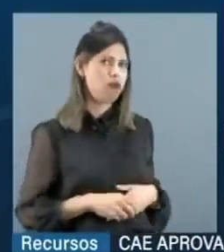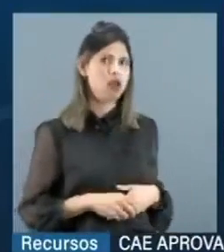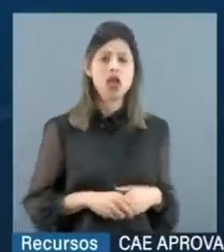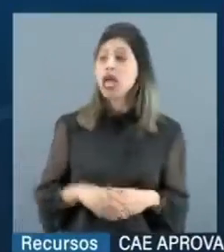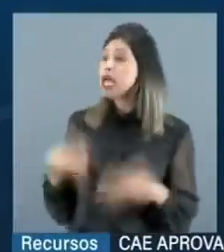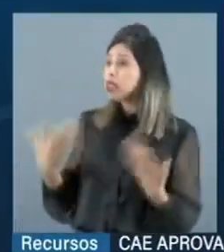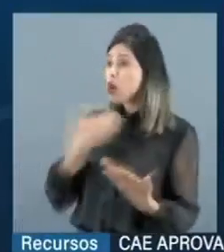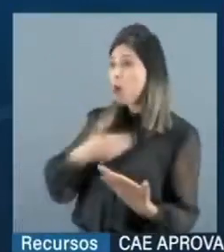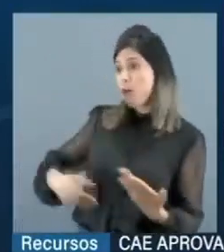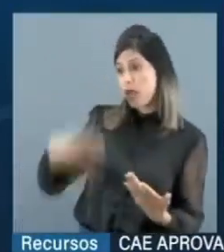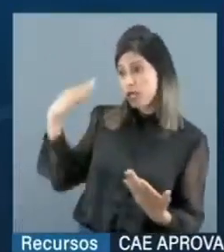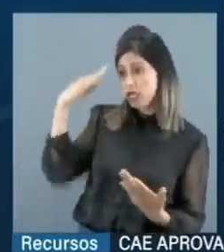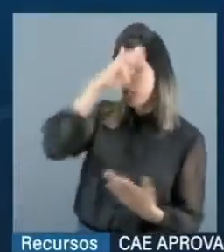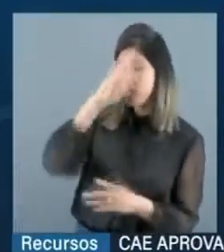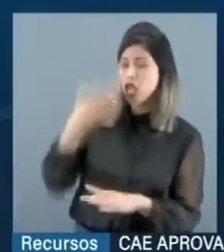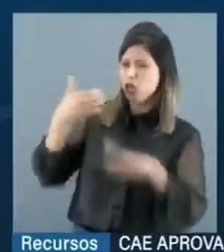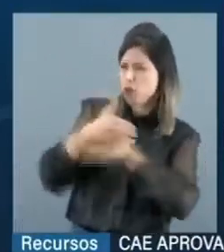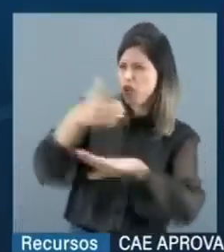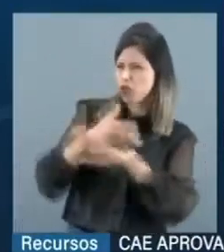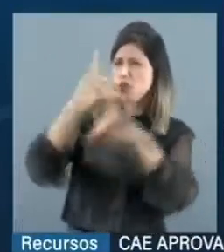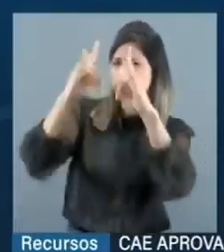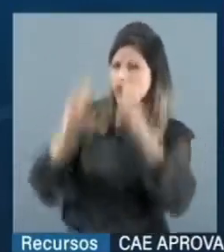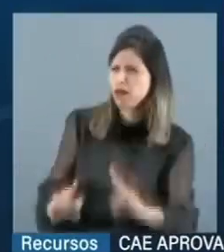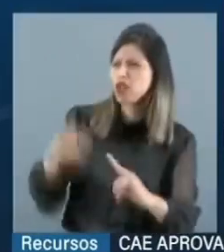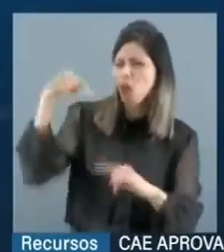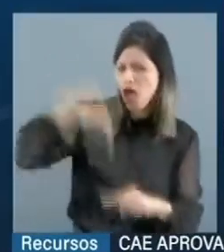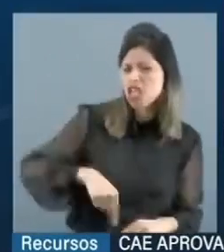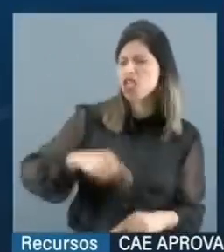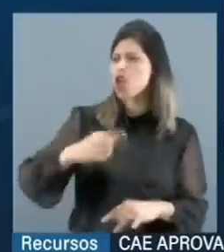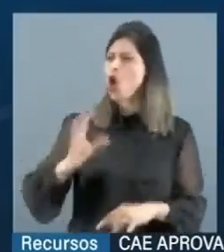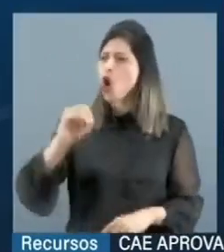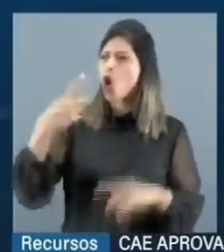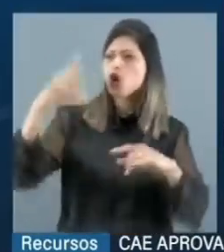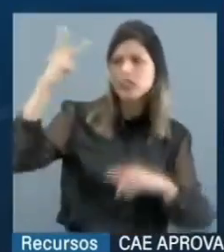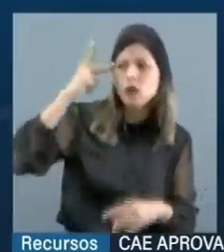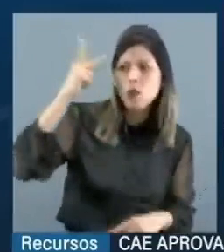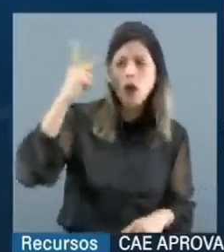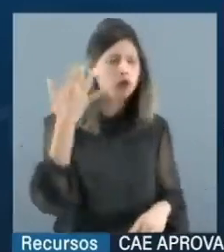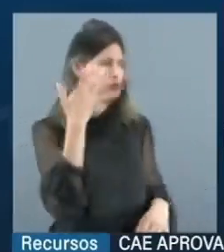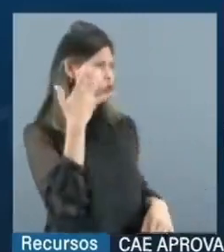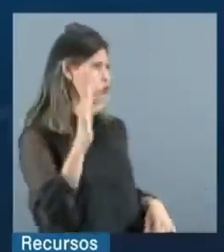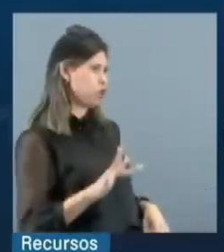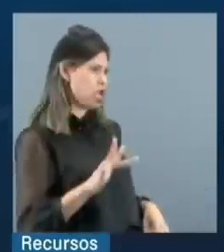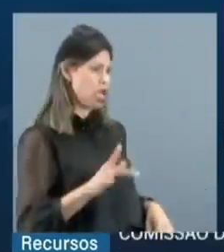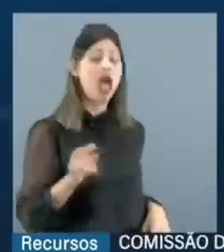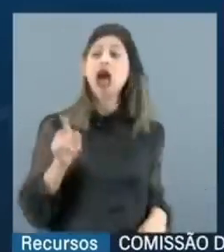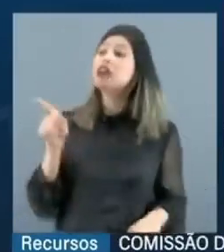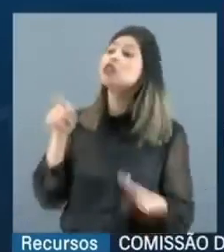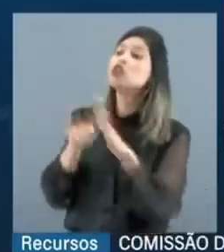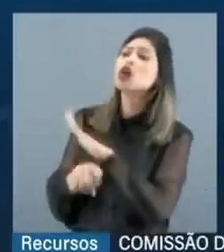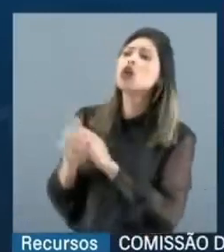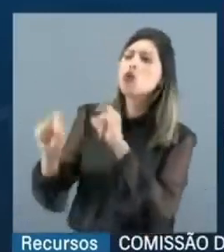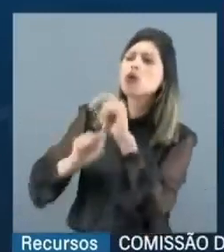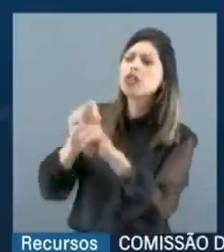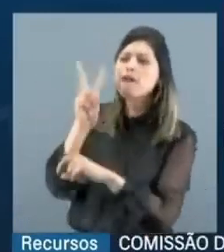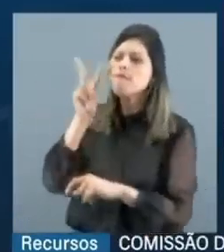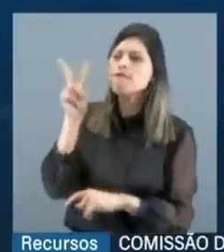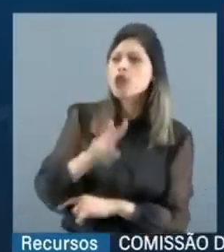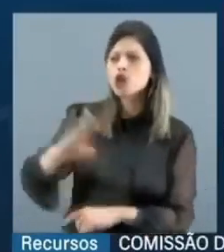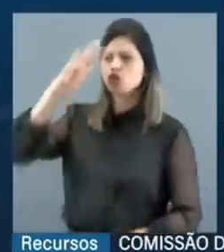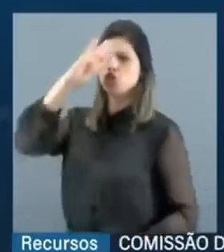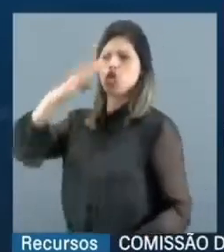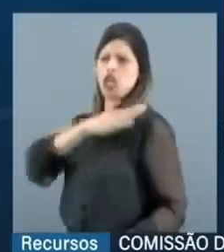ex-presidente frequentava o acampamento, seja aqui, seja lá em São Paulo? Não tem informações. A senhora, por acaso, viu o general Heleno passeando